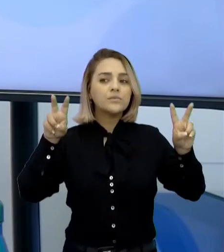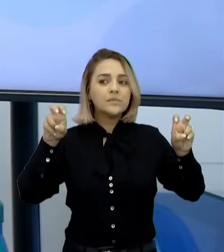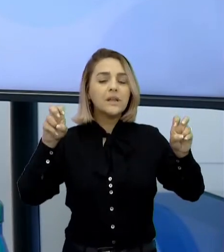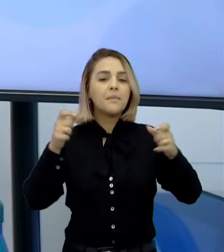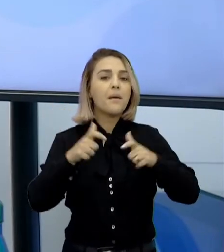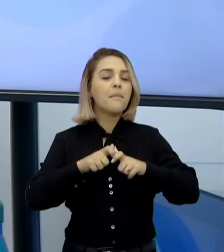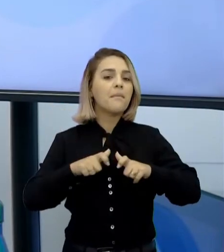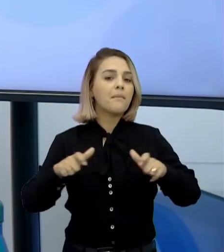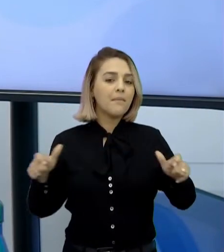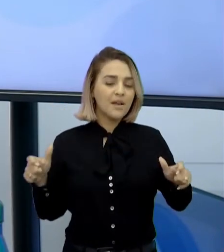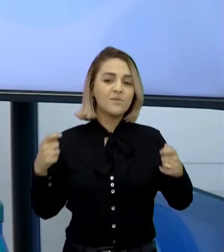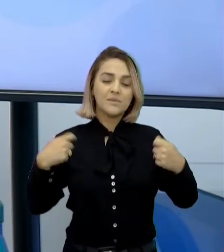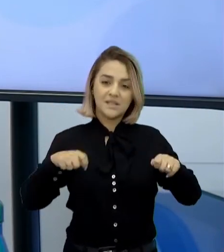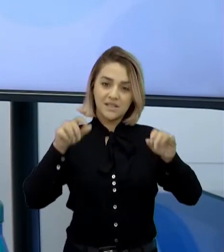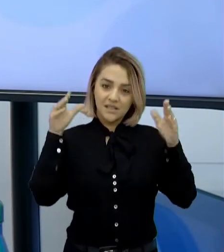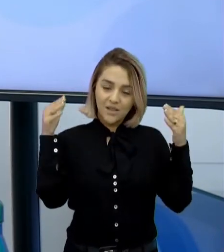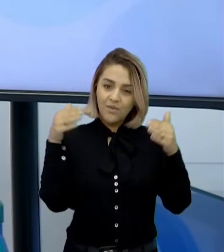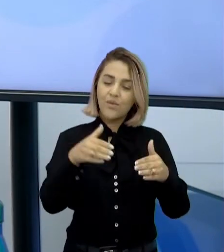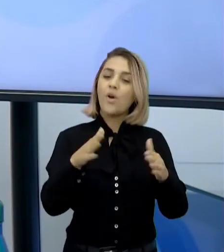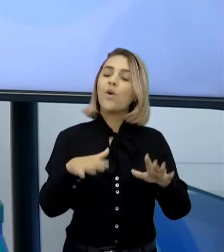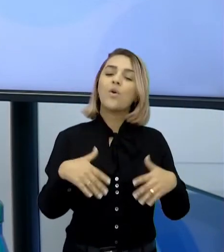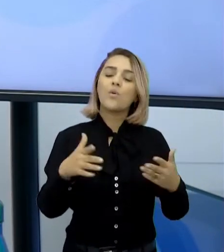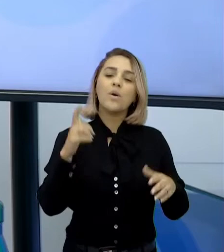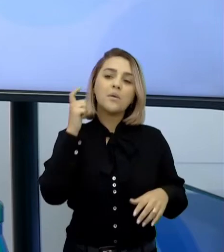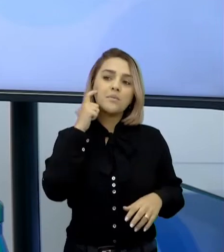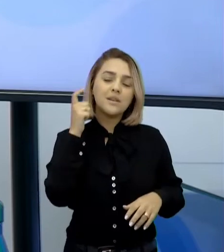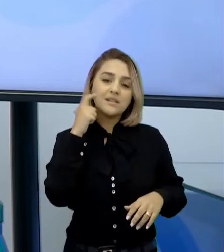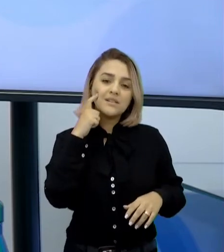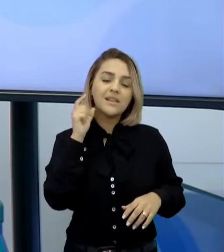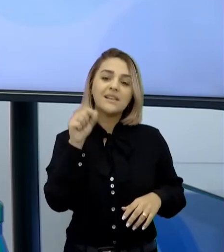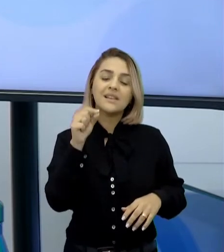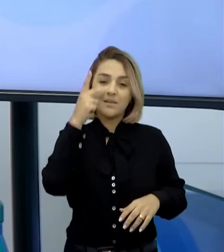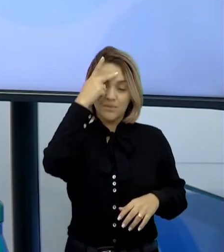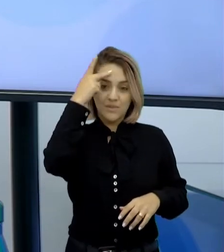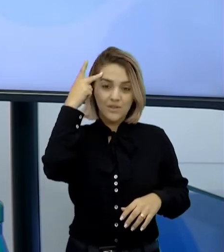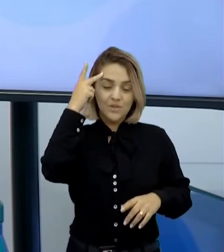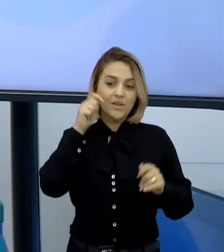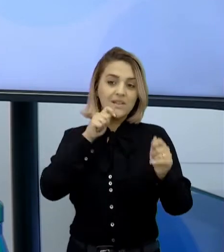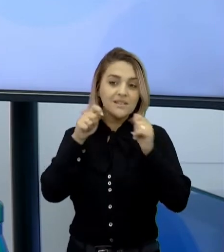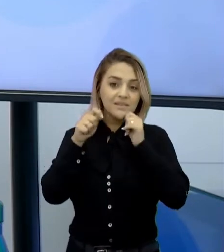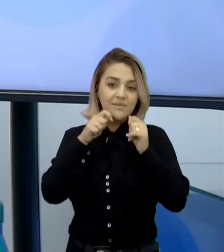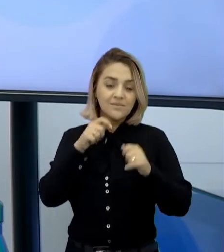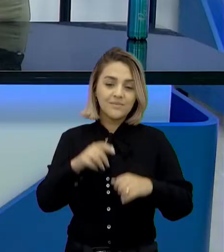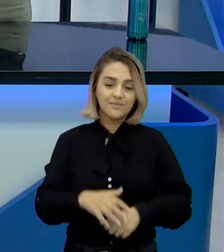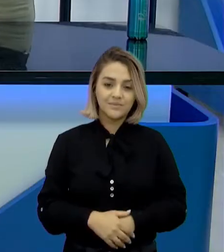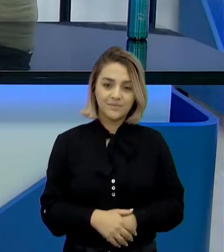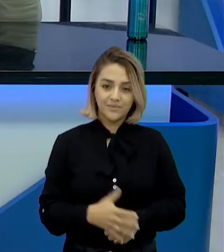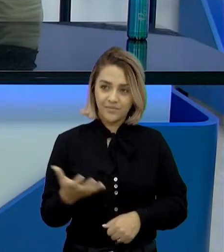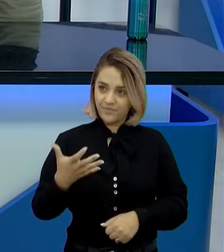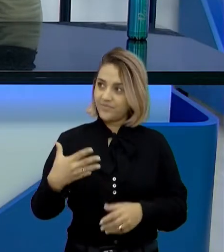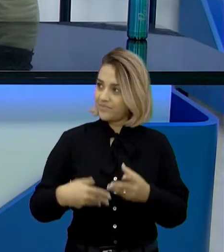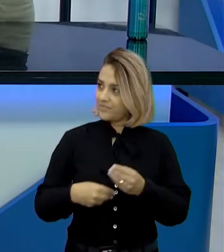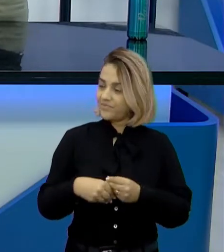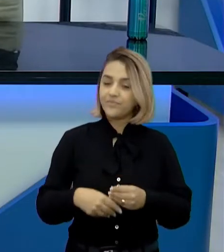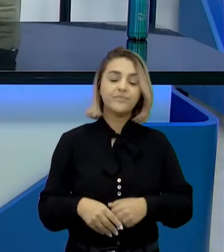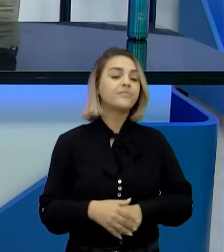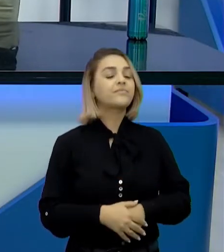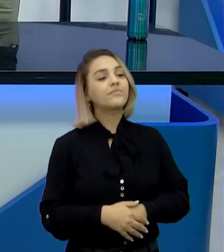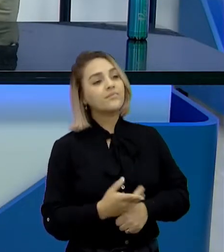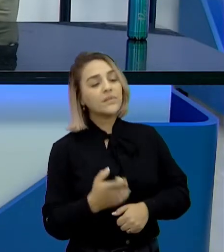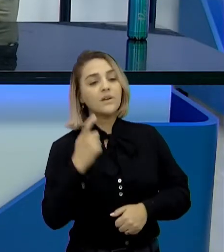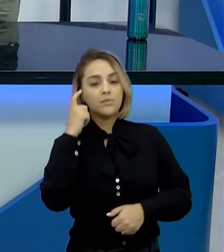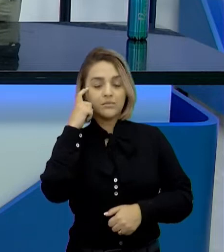ali. E pensar bem em quem será o entrevistado, tá bom? Quer complementar, André? Eu estava pensando